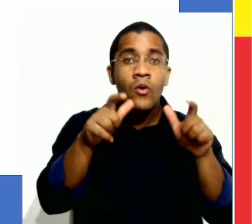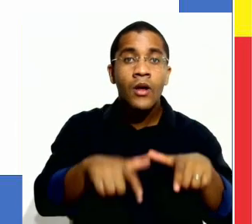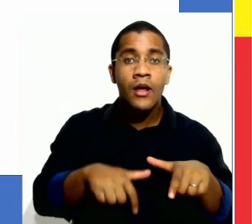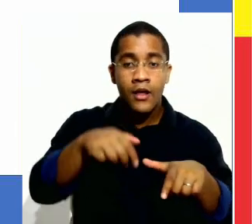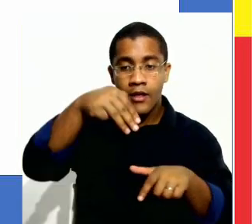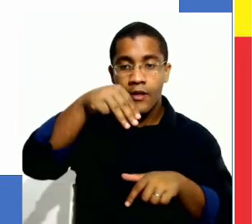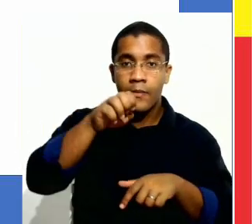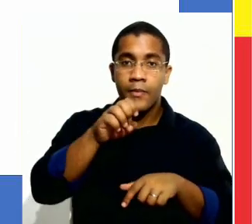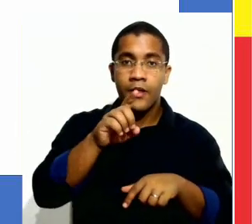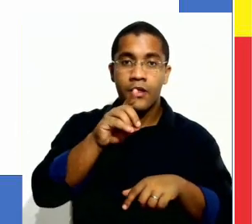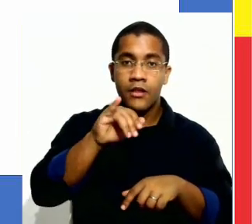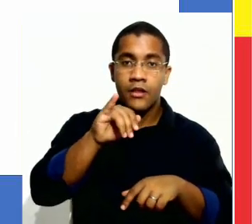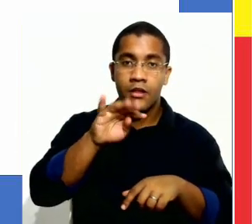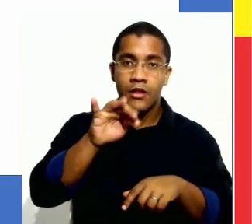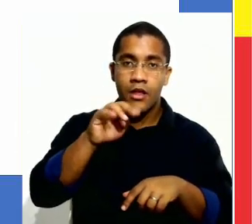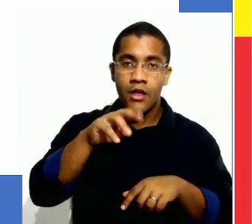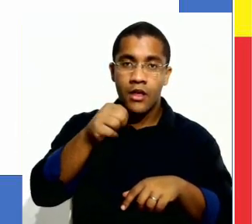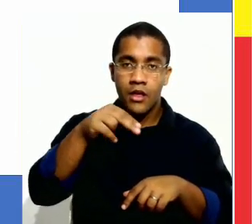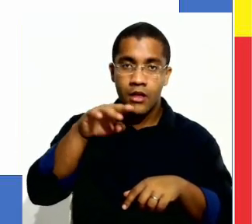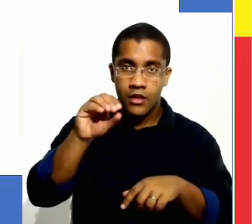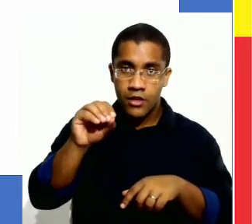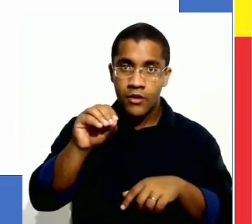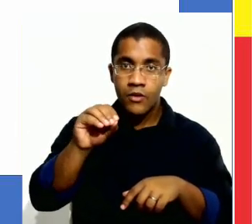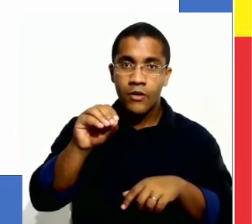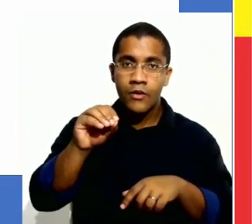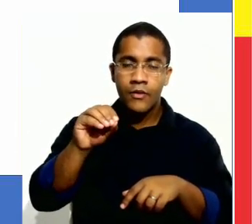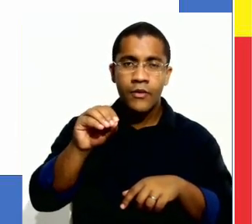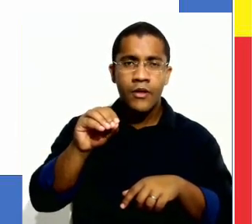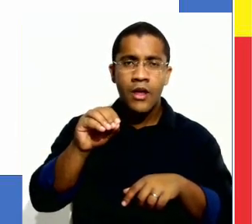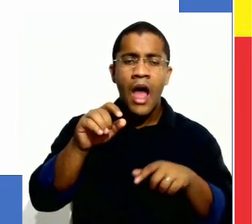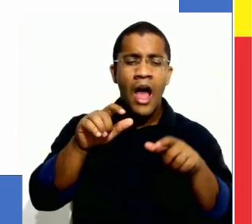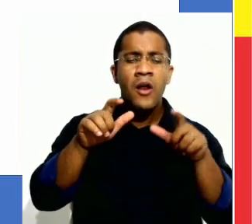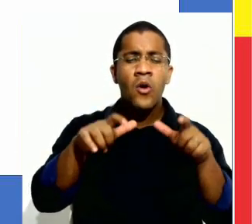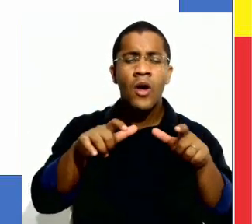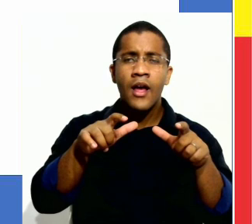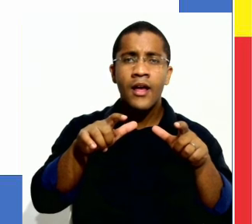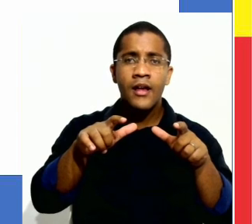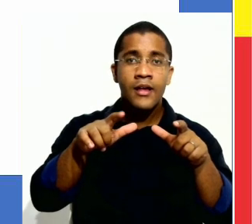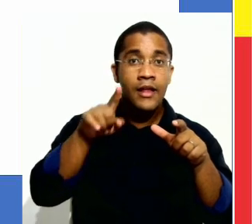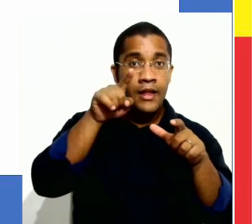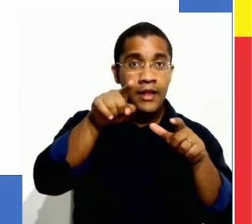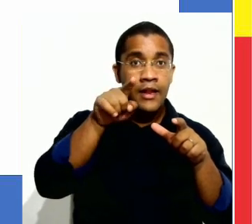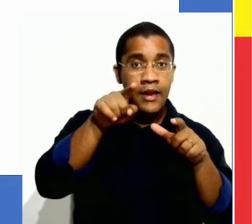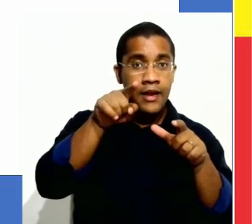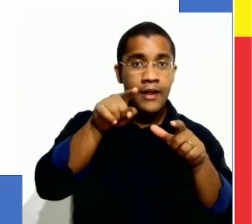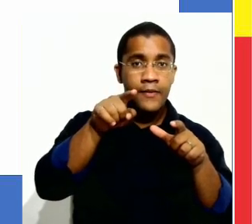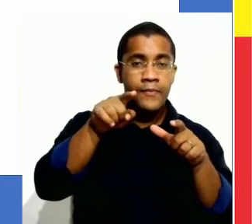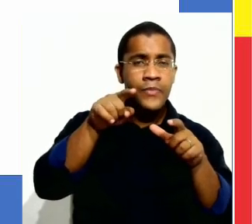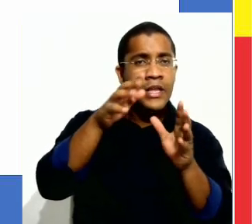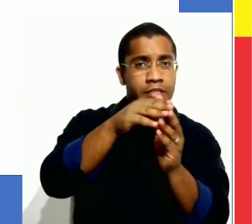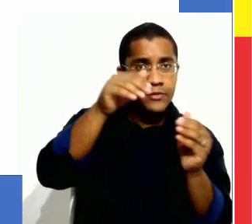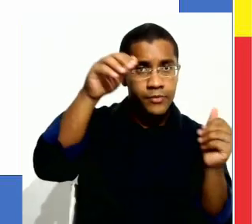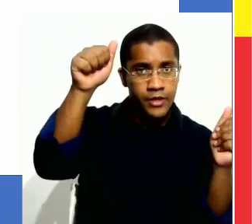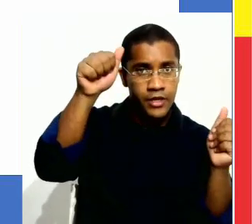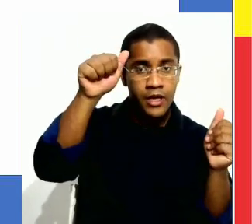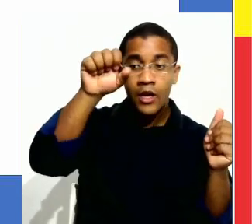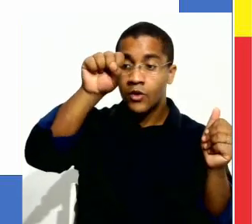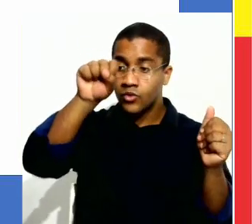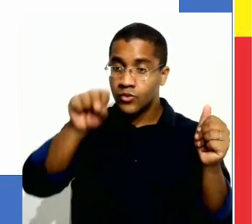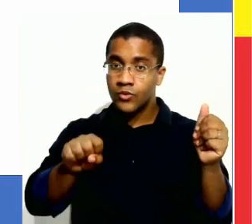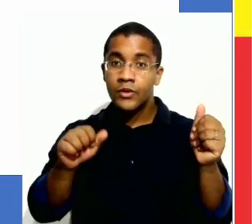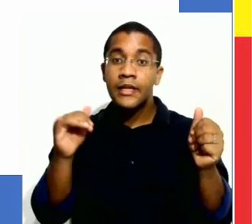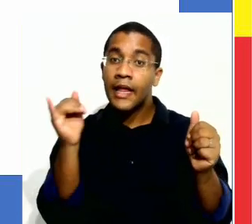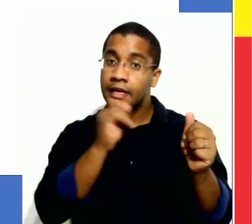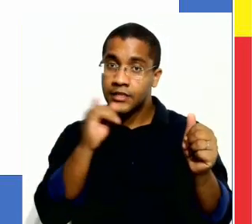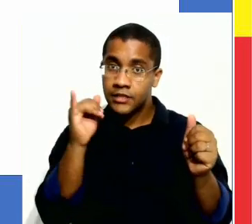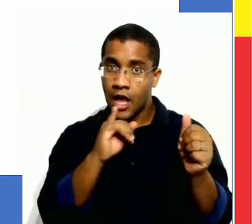Mediterrâneo Ocidental. Uma faixa que pegava Espanha e sul da Itália atualmente. Com o tempo,